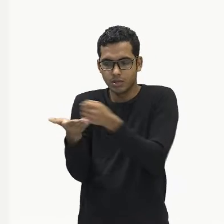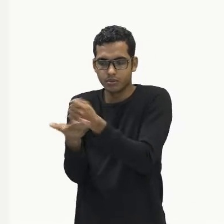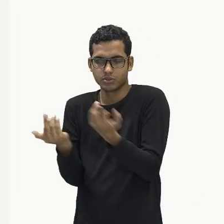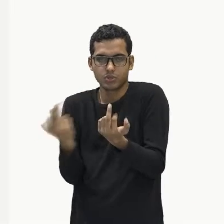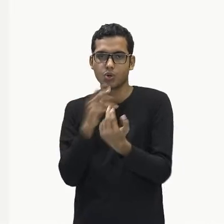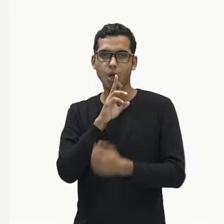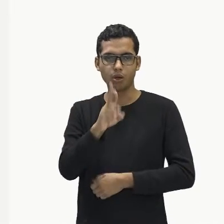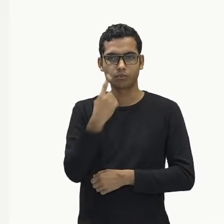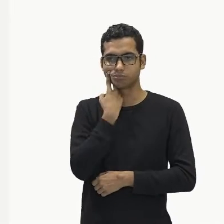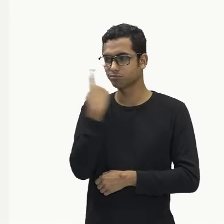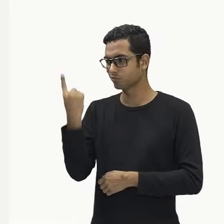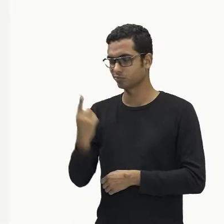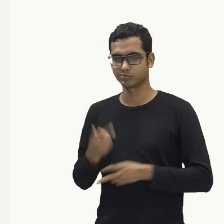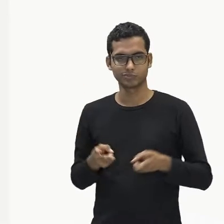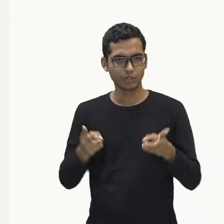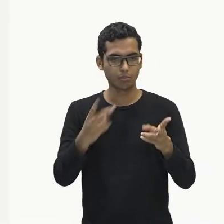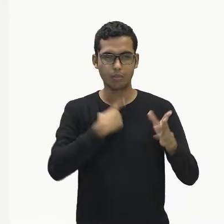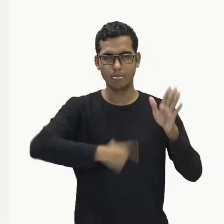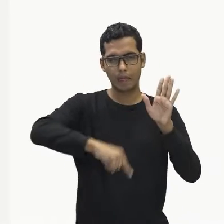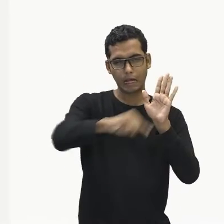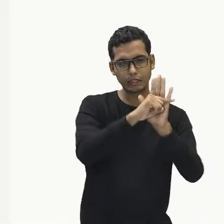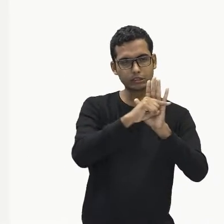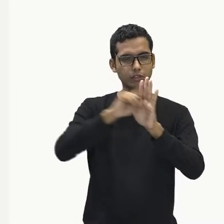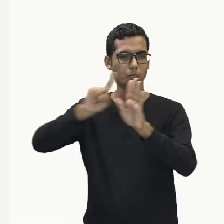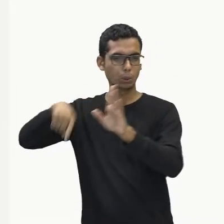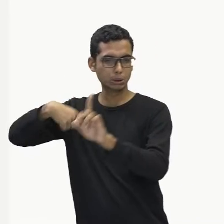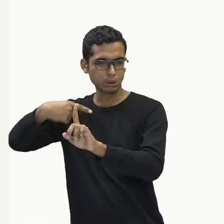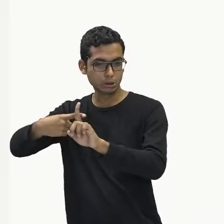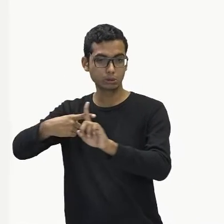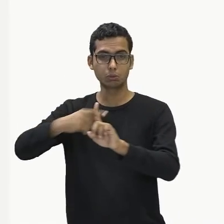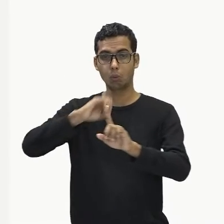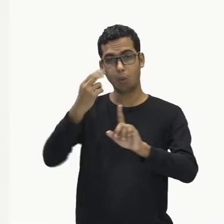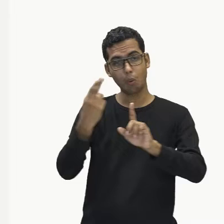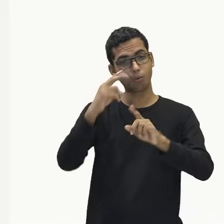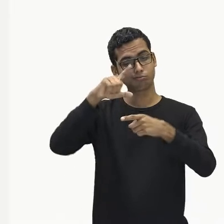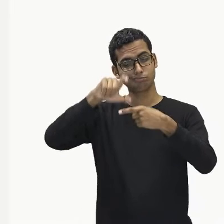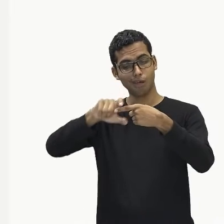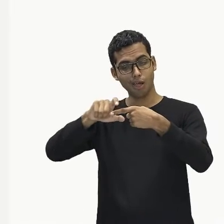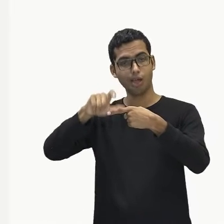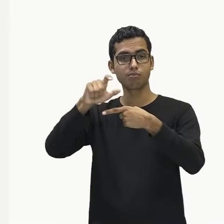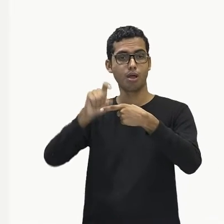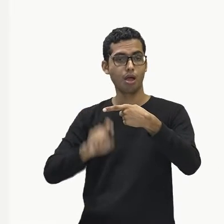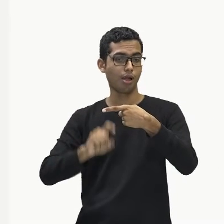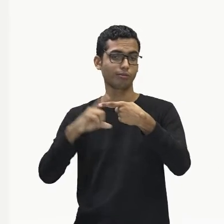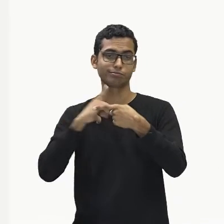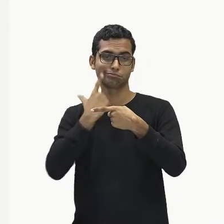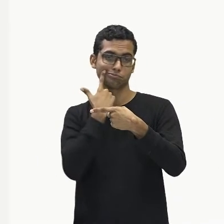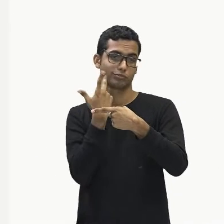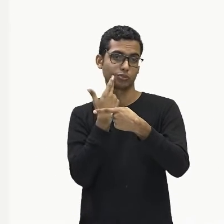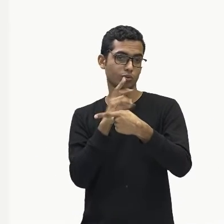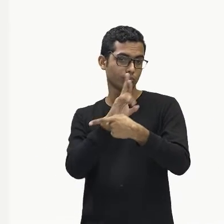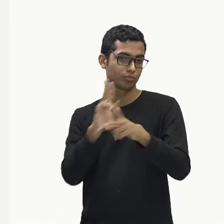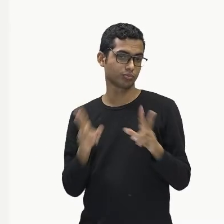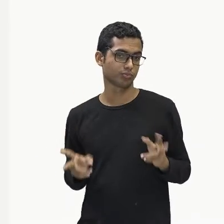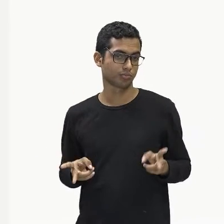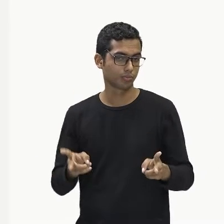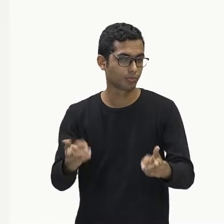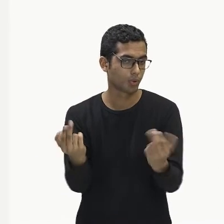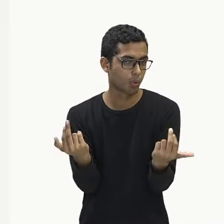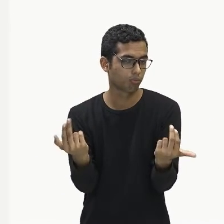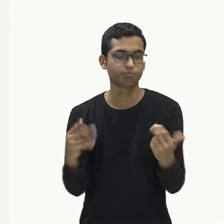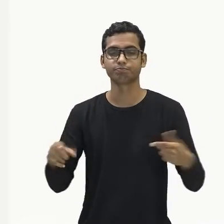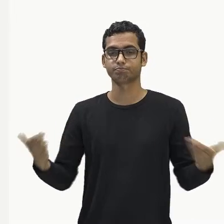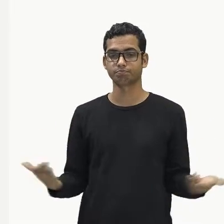como 7, negativo, aí como 20, ou uma fração. O que nós temos aqui que lembrar